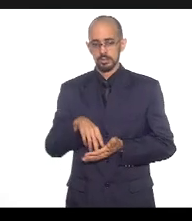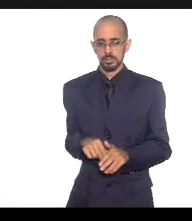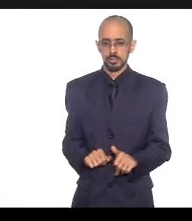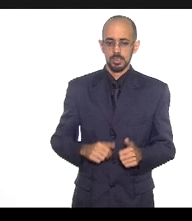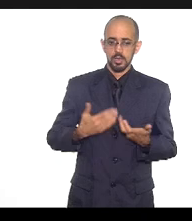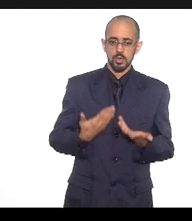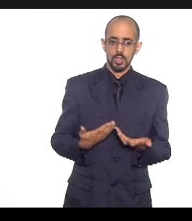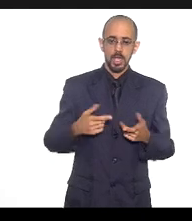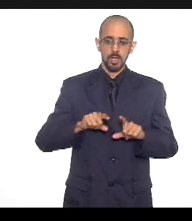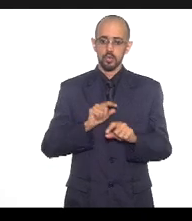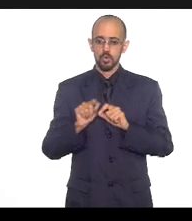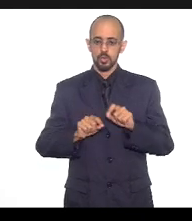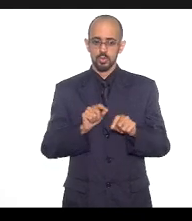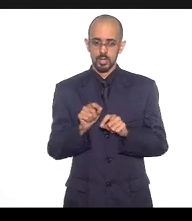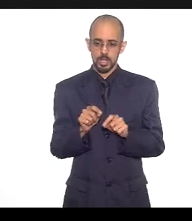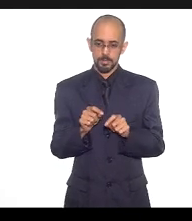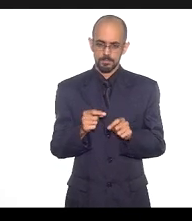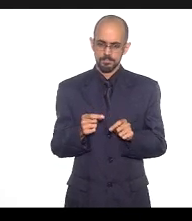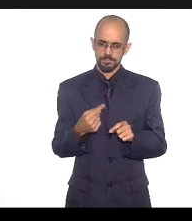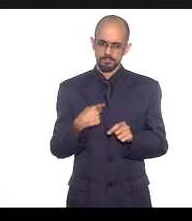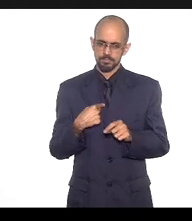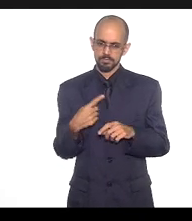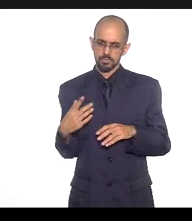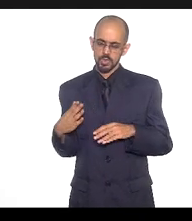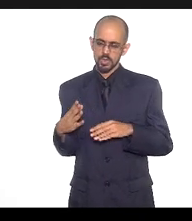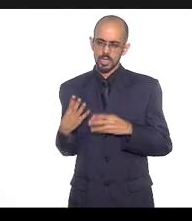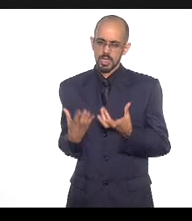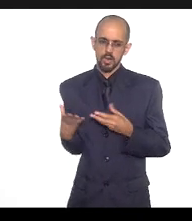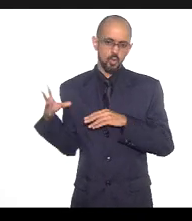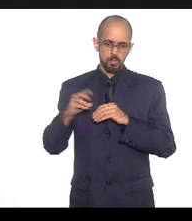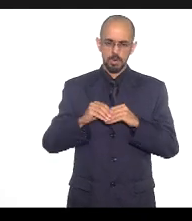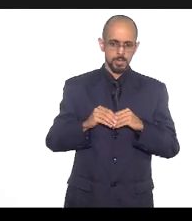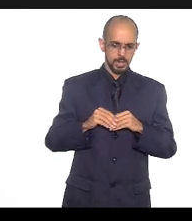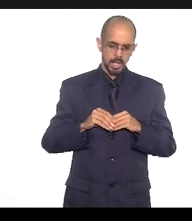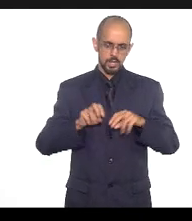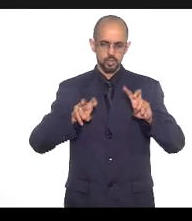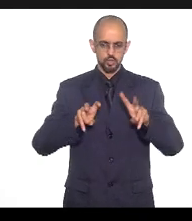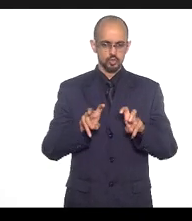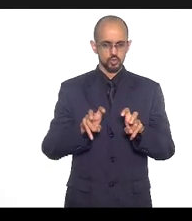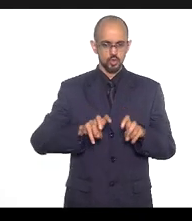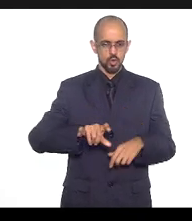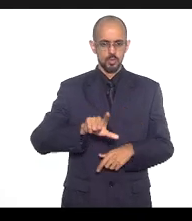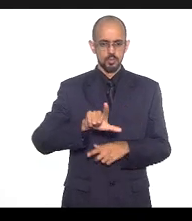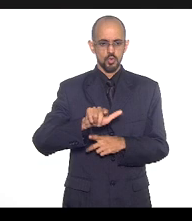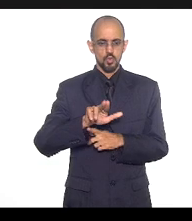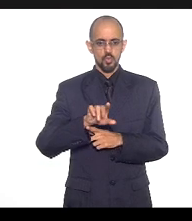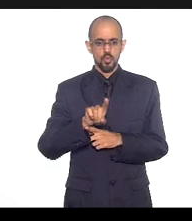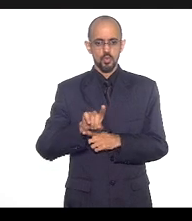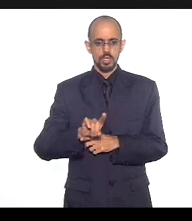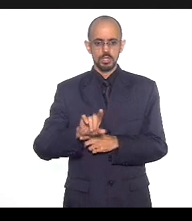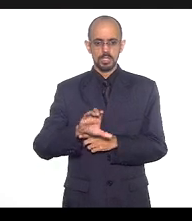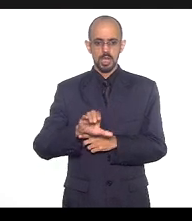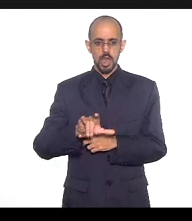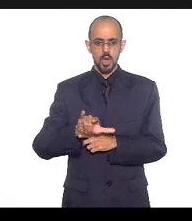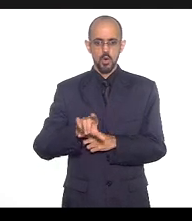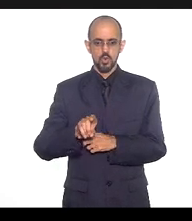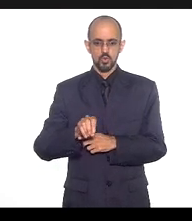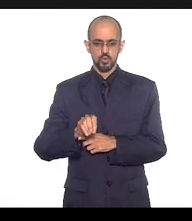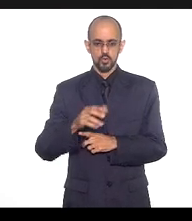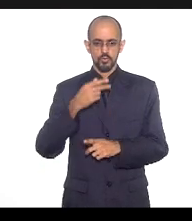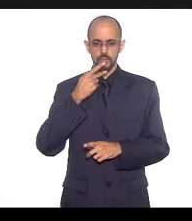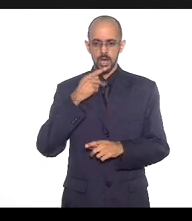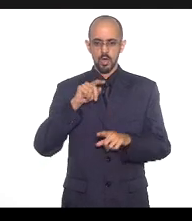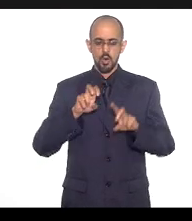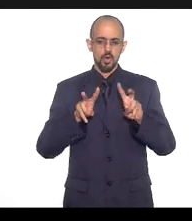Eu queria me juntar à questão do Luiz Cláudio Leivas, né? Quando ele